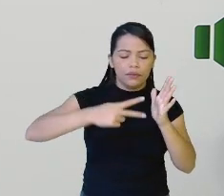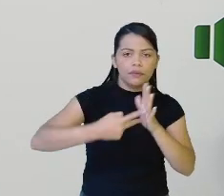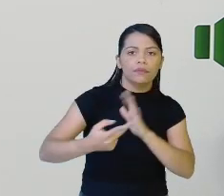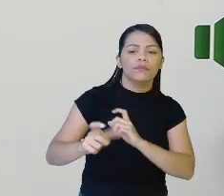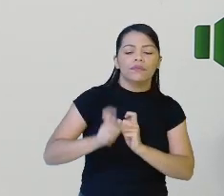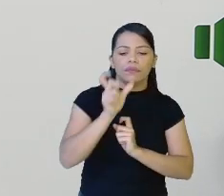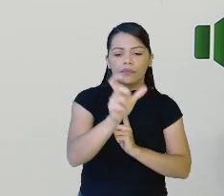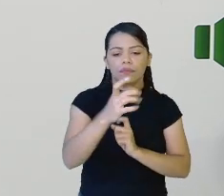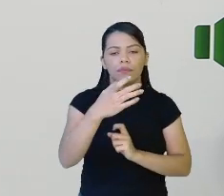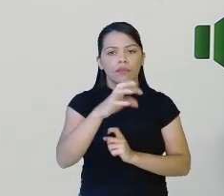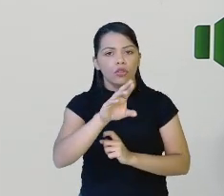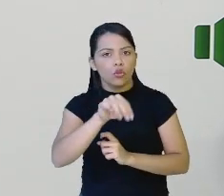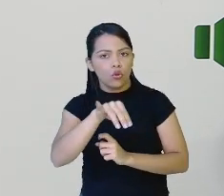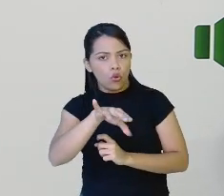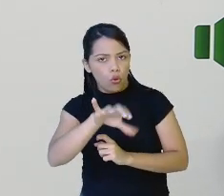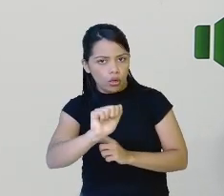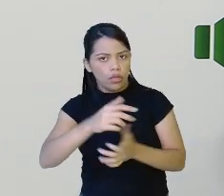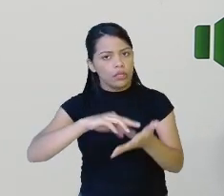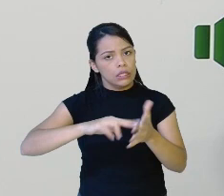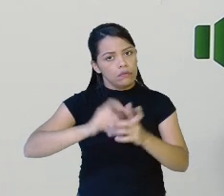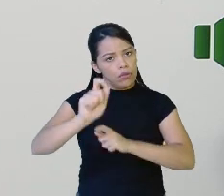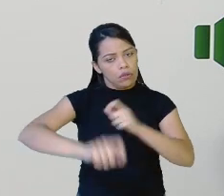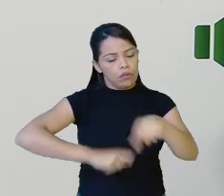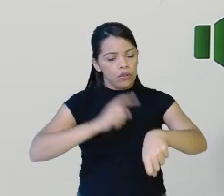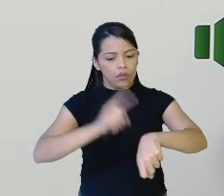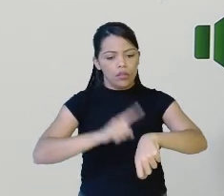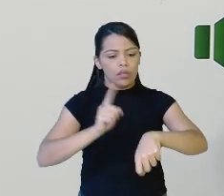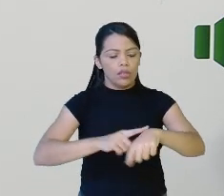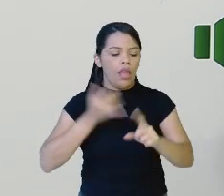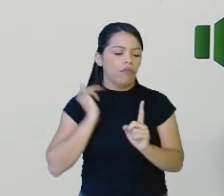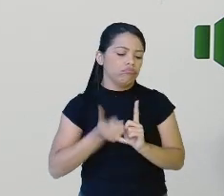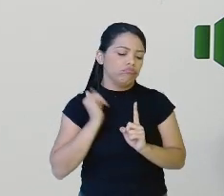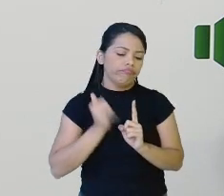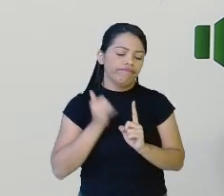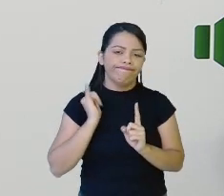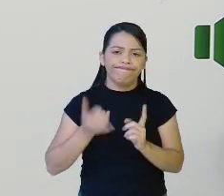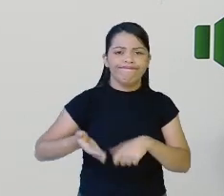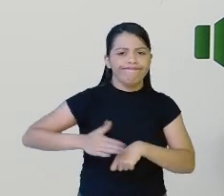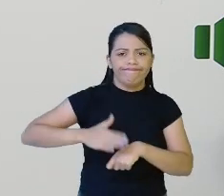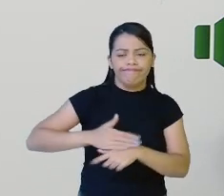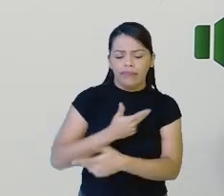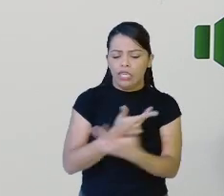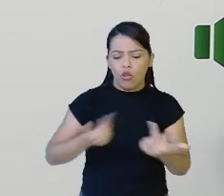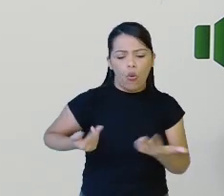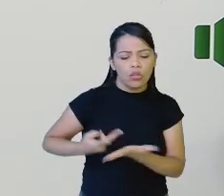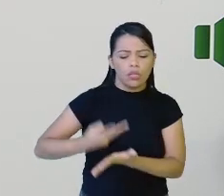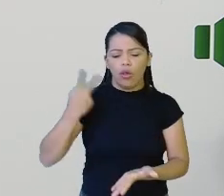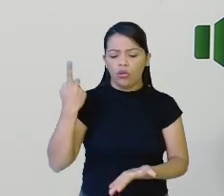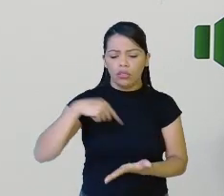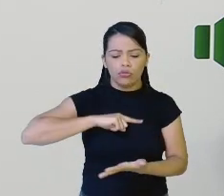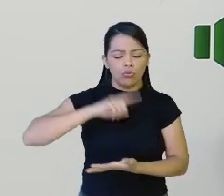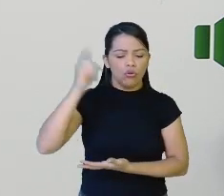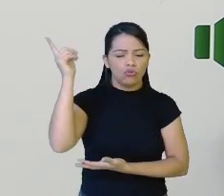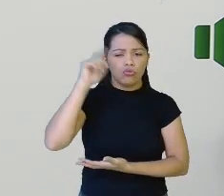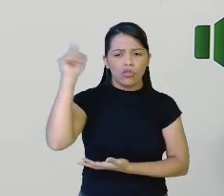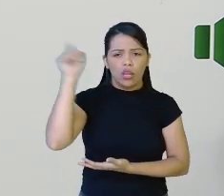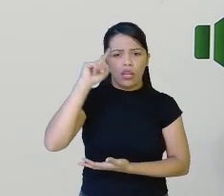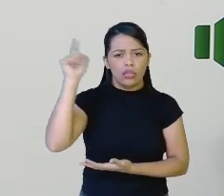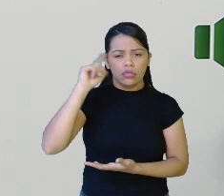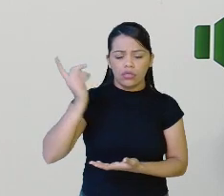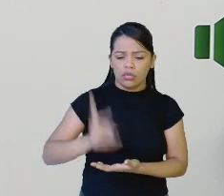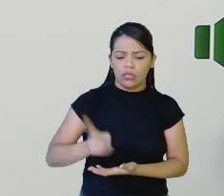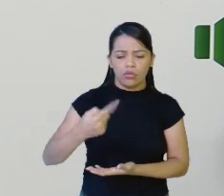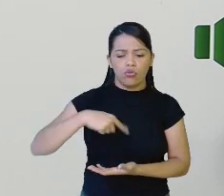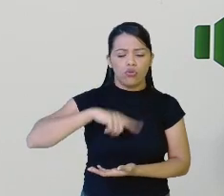remete à palavra tempo, e que é um relato de situações que acontecem no nosso dia a dia, no